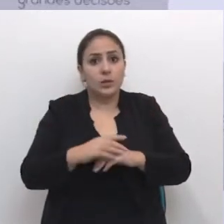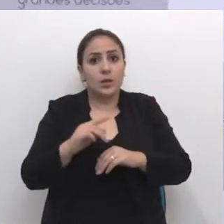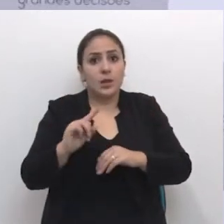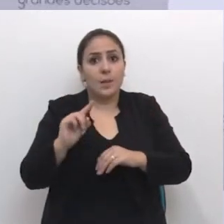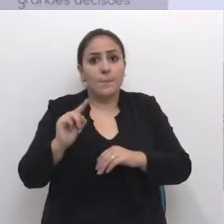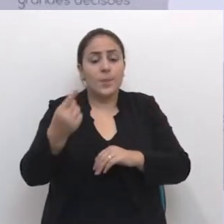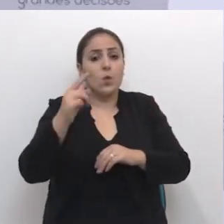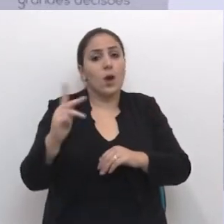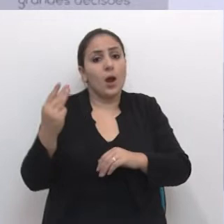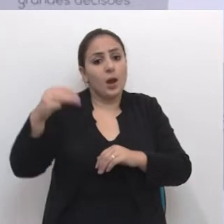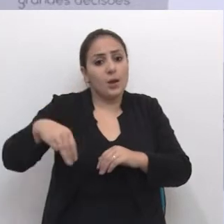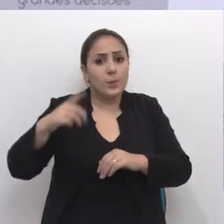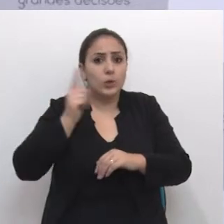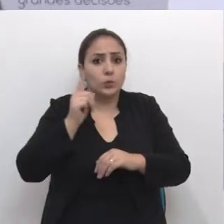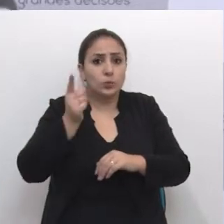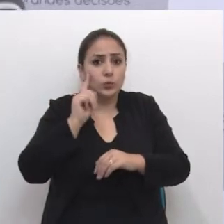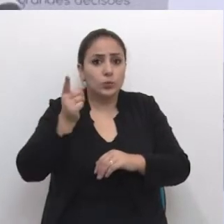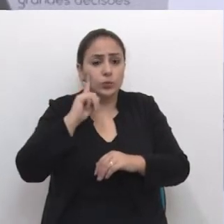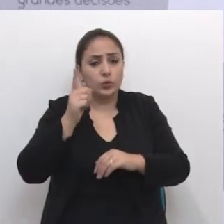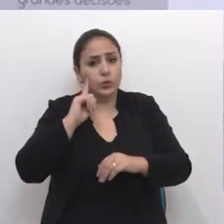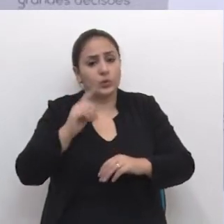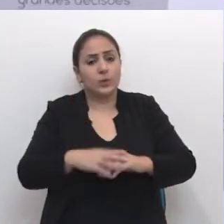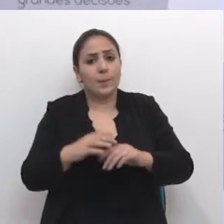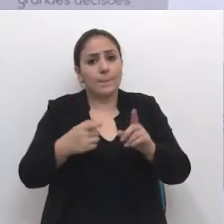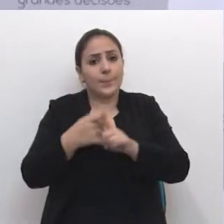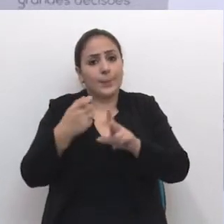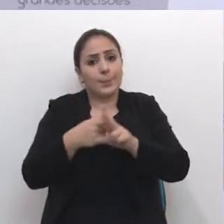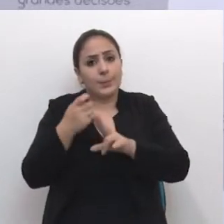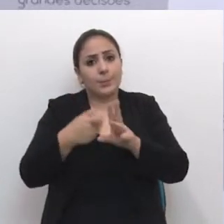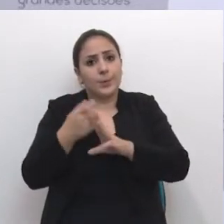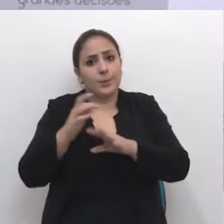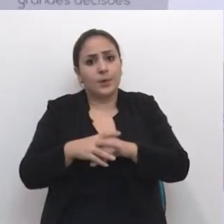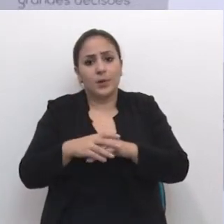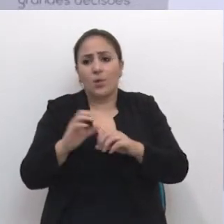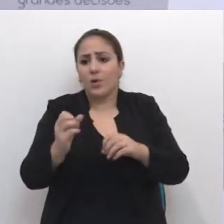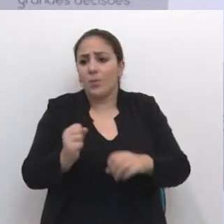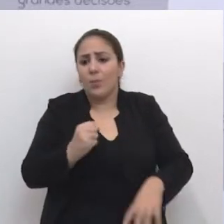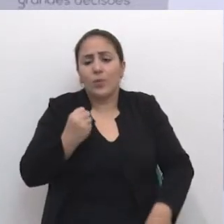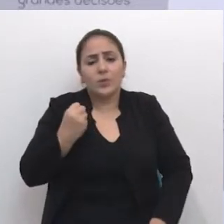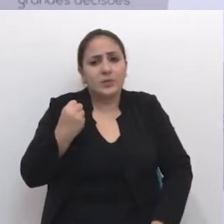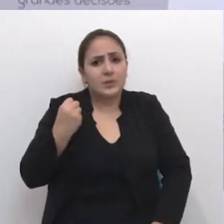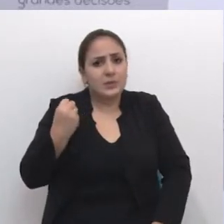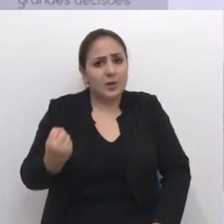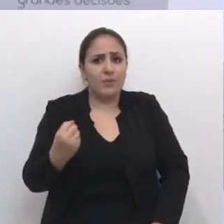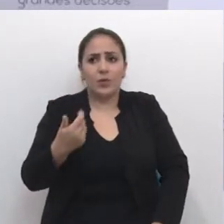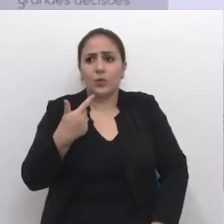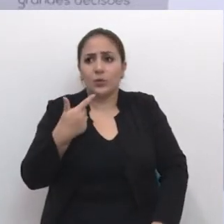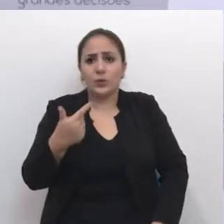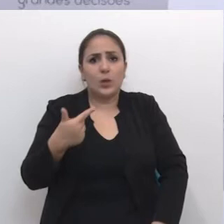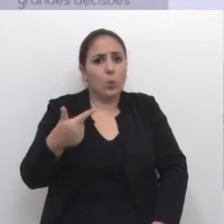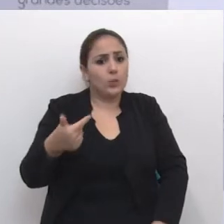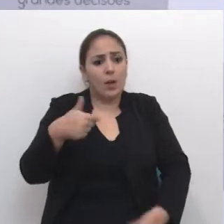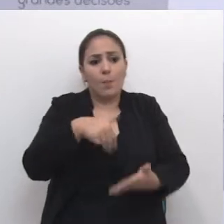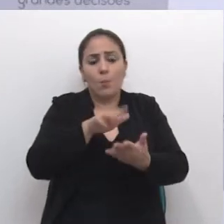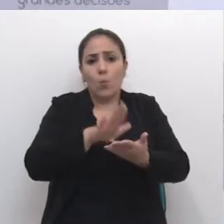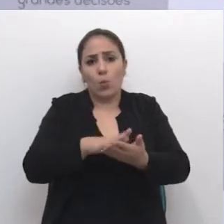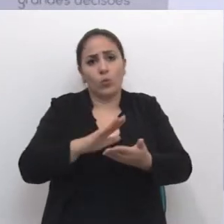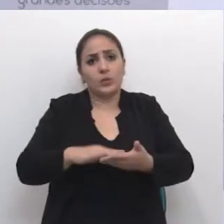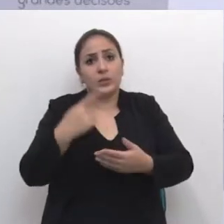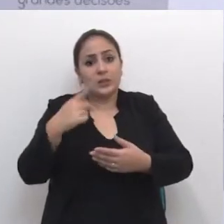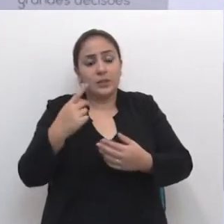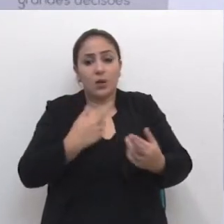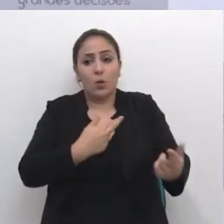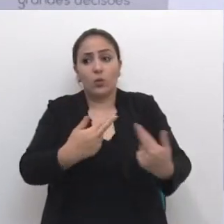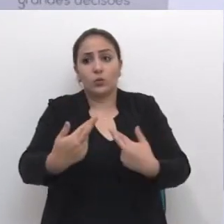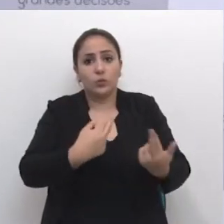1.000 quilômetros por dia, 20, 30 mil quilômetros por mês. É inevitável você não pagar multa.